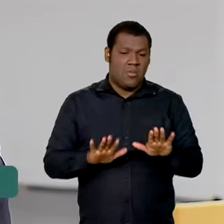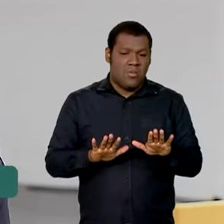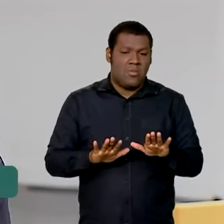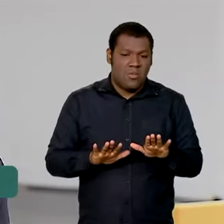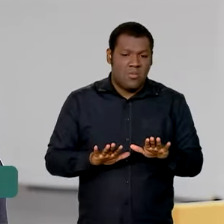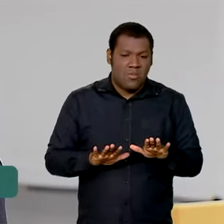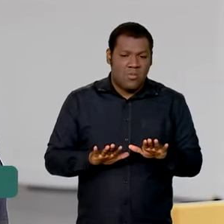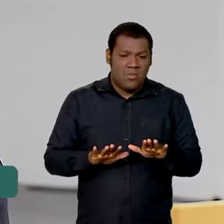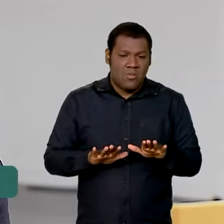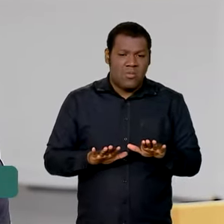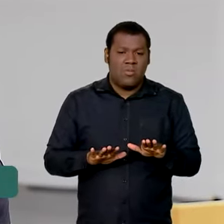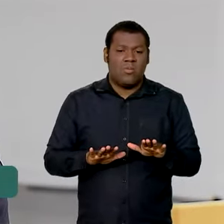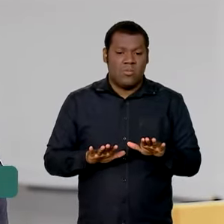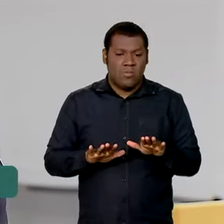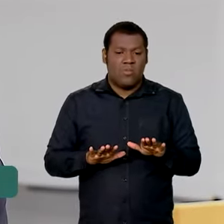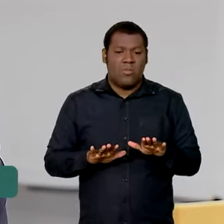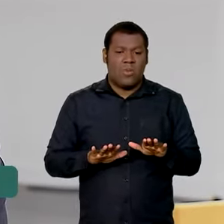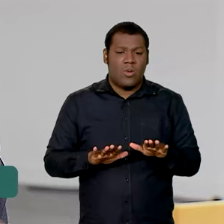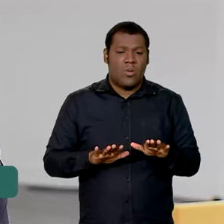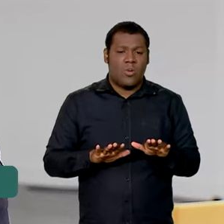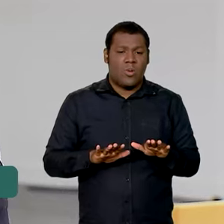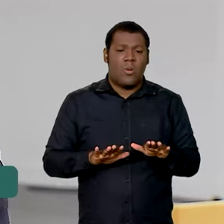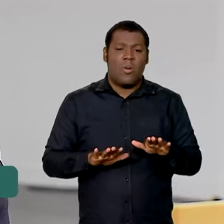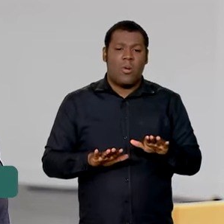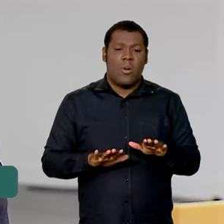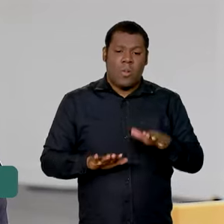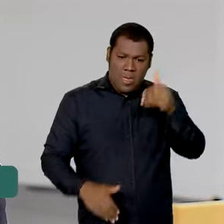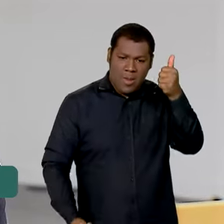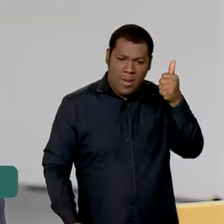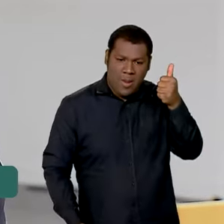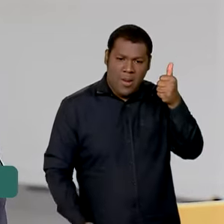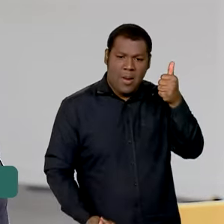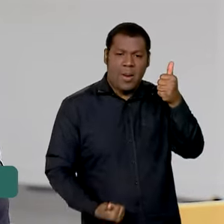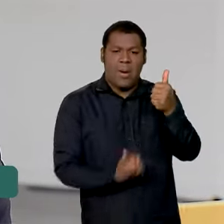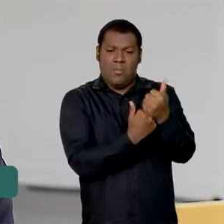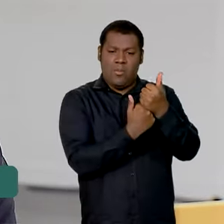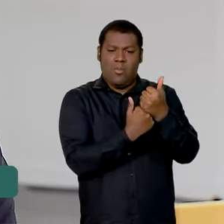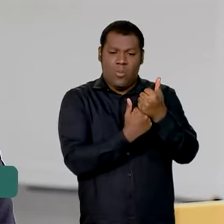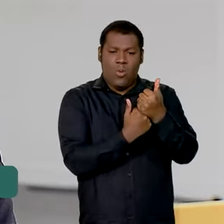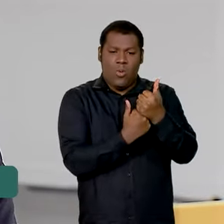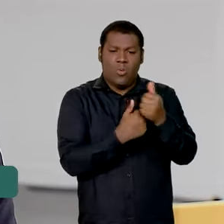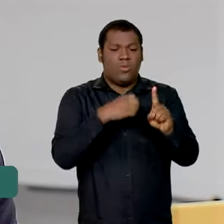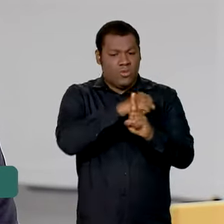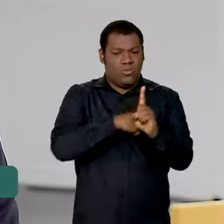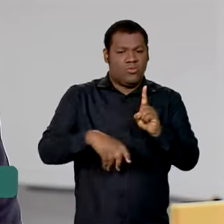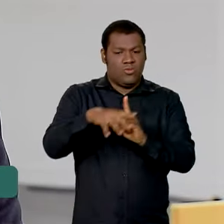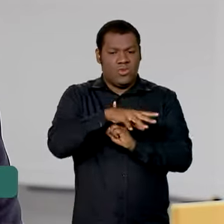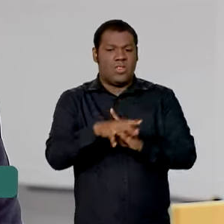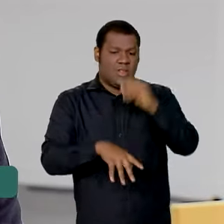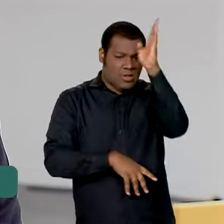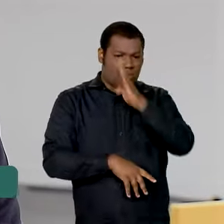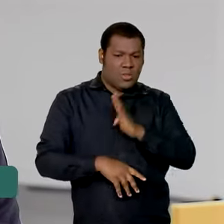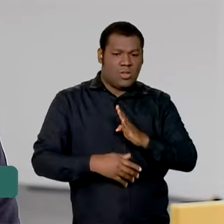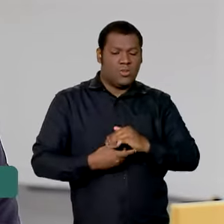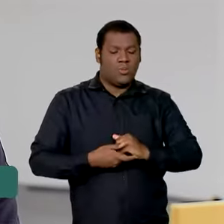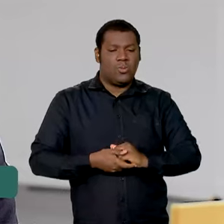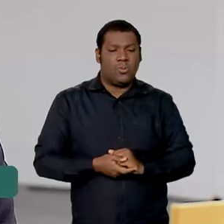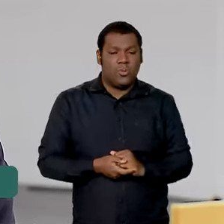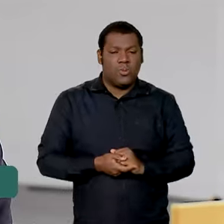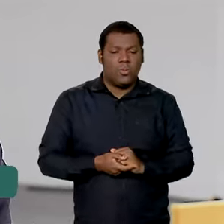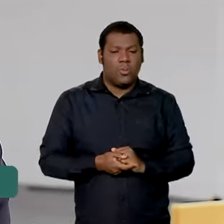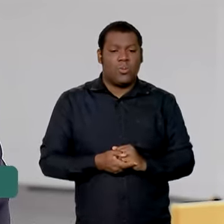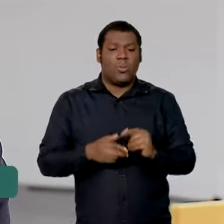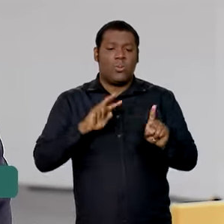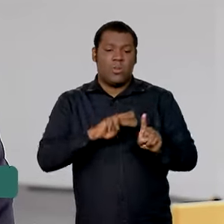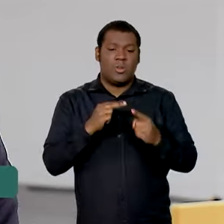pode, assim, se especializar e conseguir dar um maior retorno à sociedade brasileira, tendo em